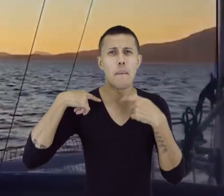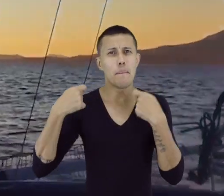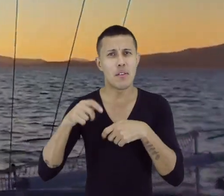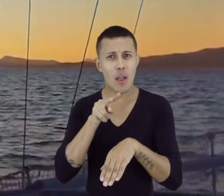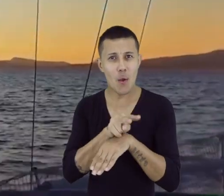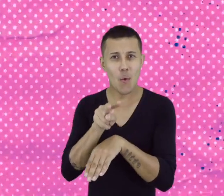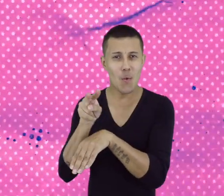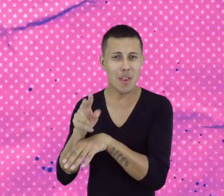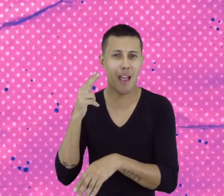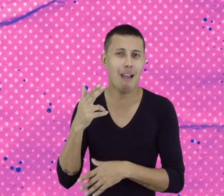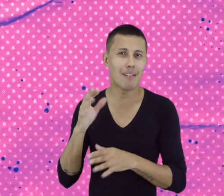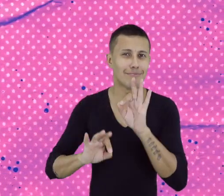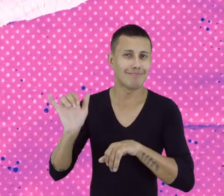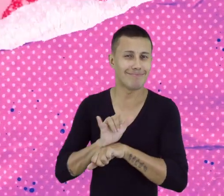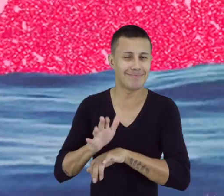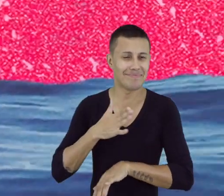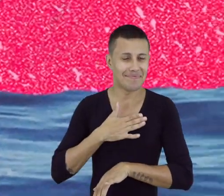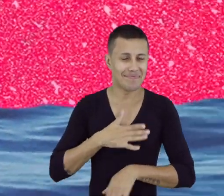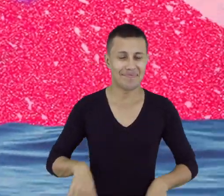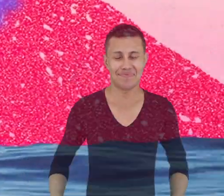eu precisava protegê-los.